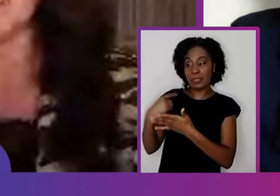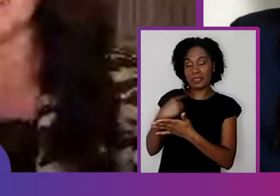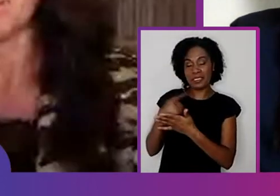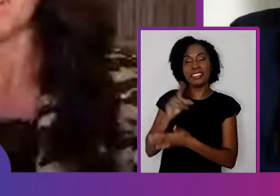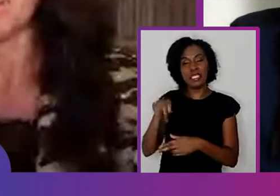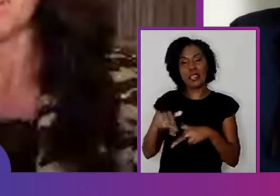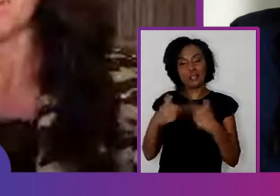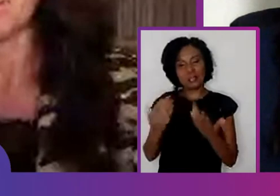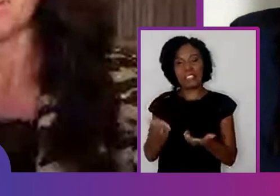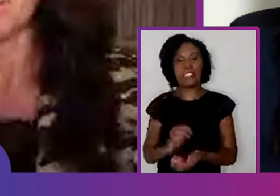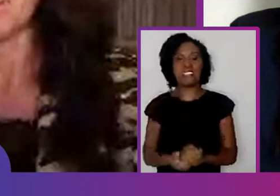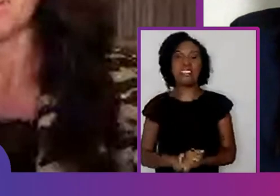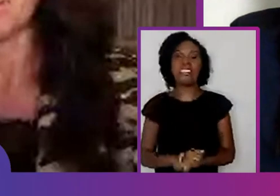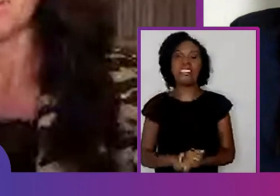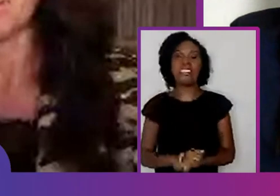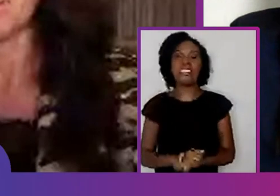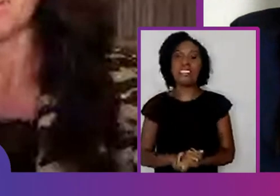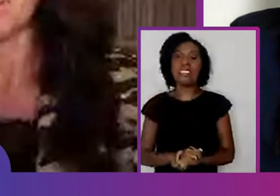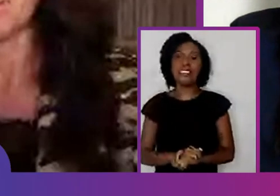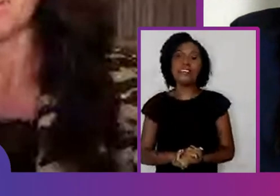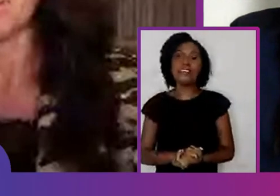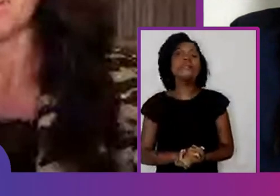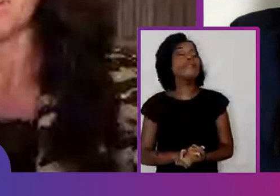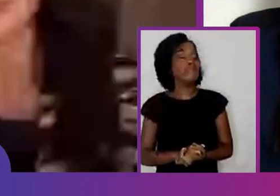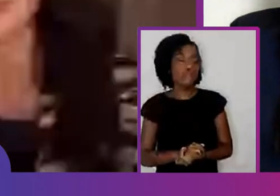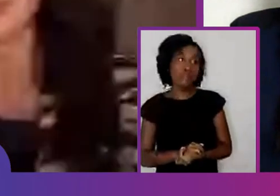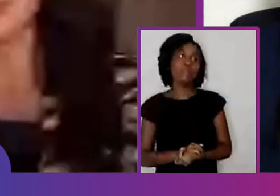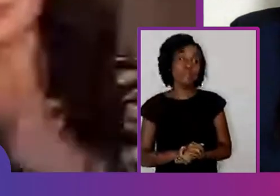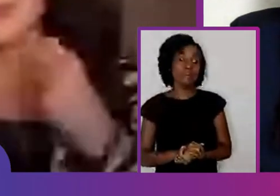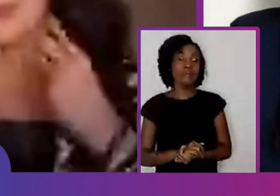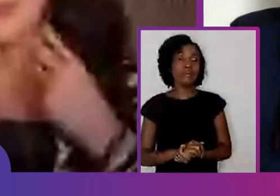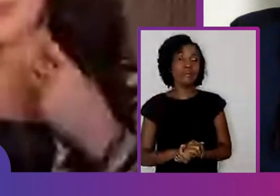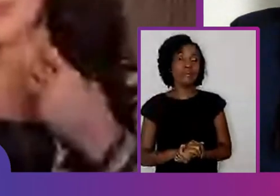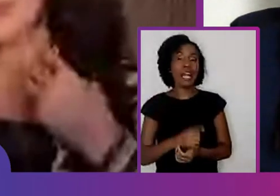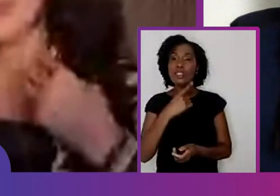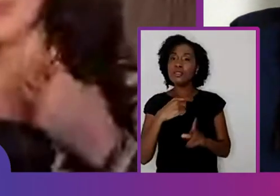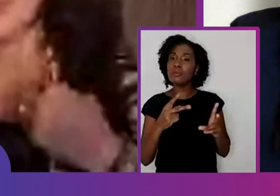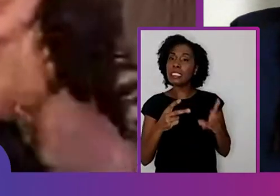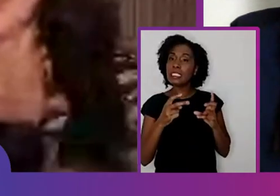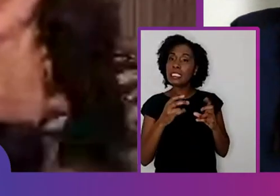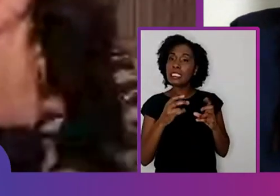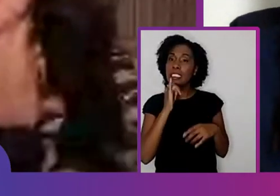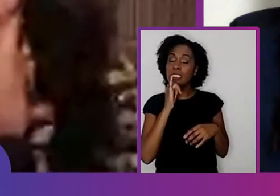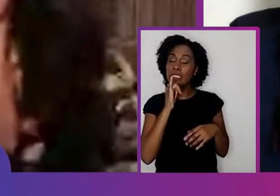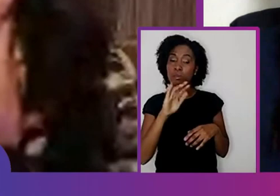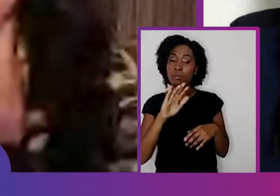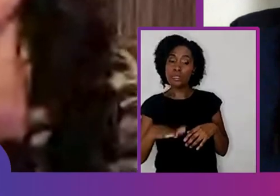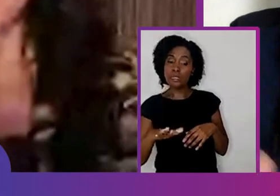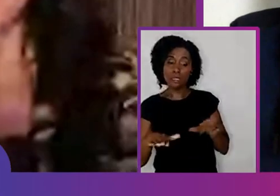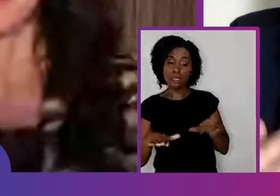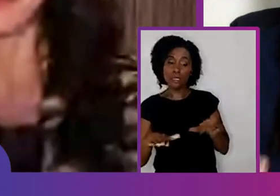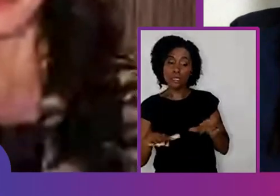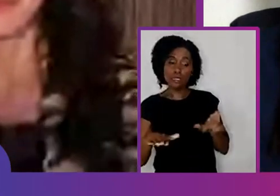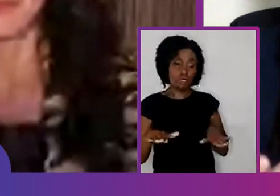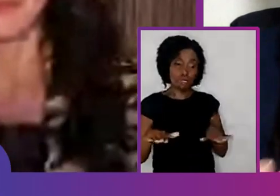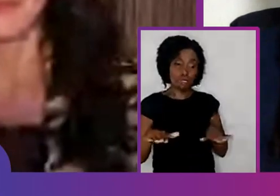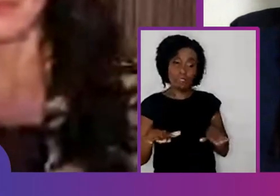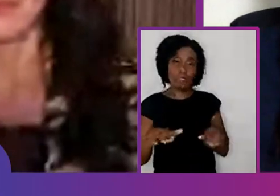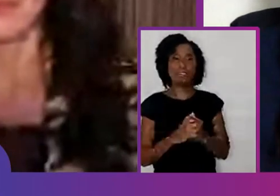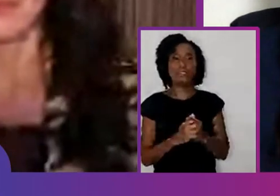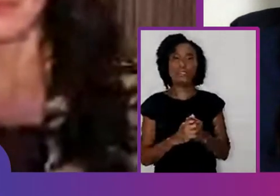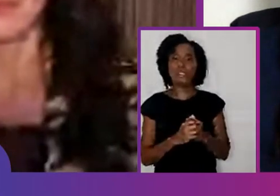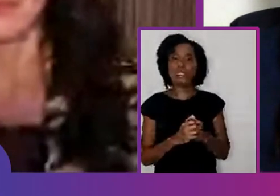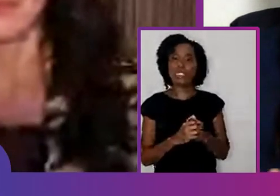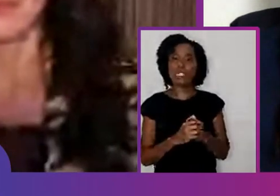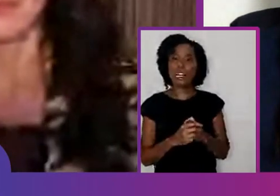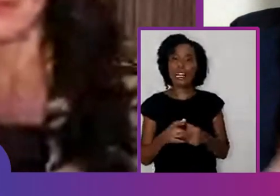A gente percebe claramente a diferença que tem entre duas crianças, isso a gente vê na escola, né? A gente vê na educação infantil. Quando você tem uma criança